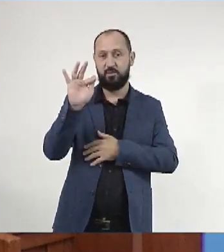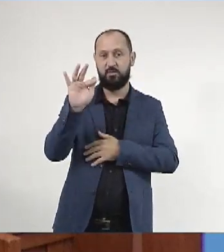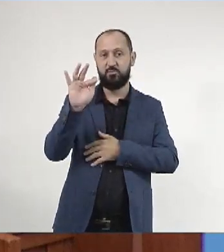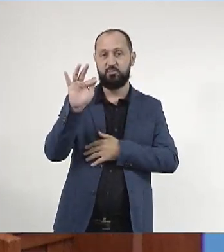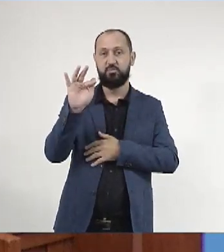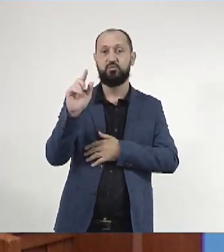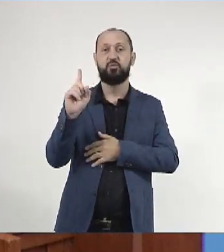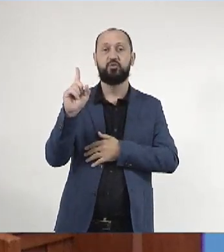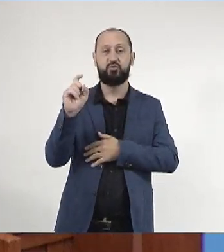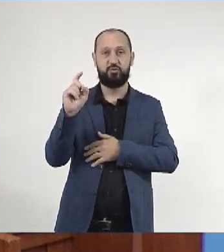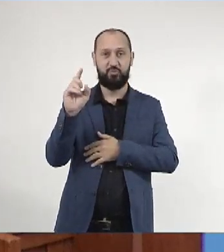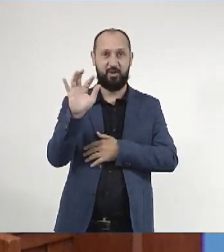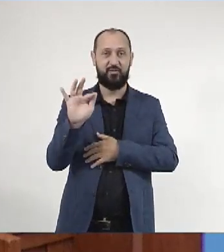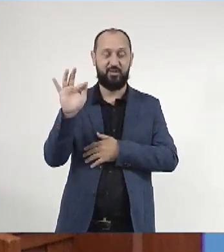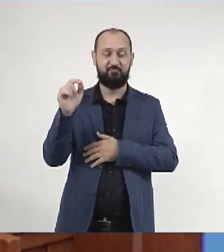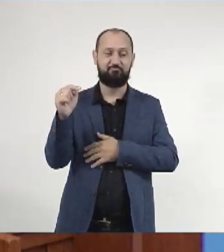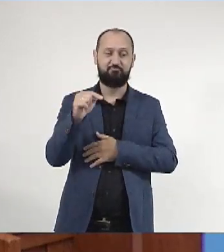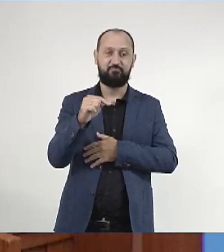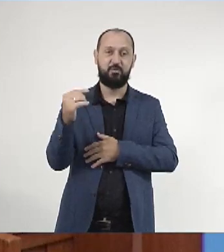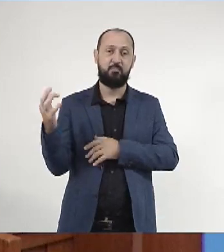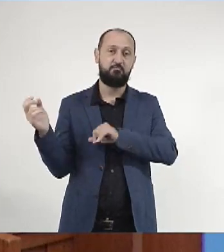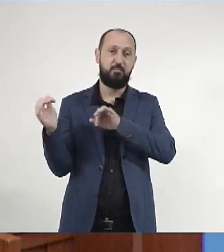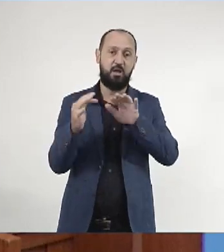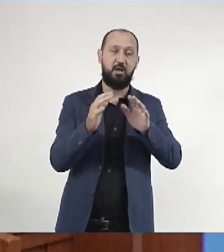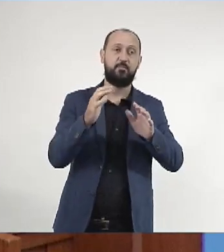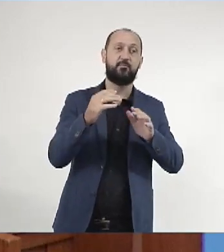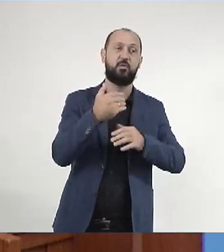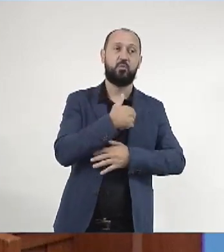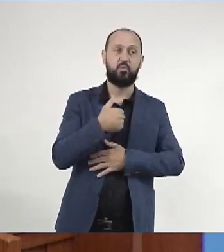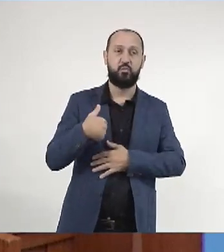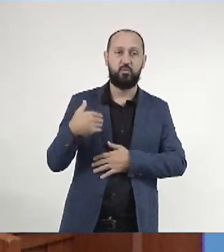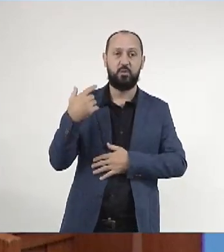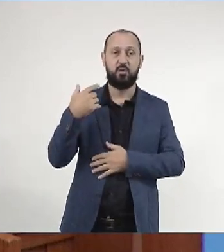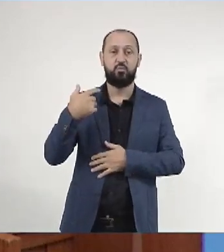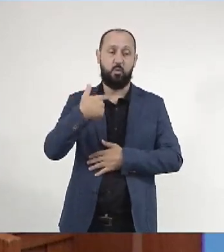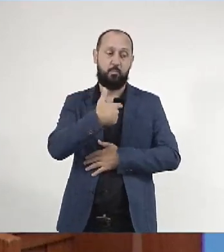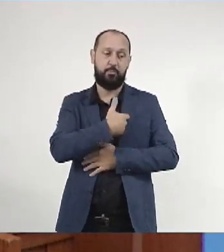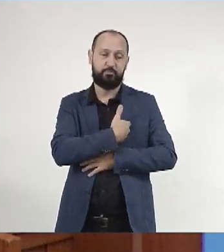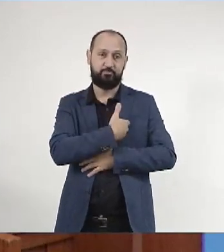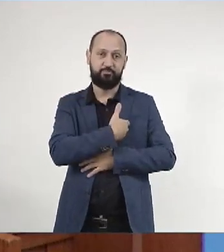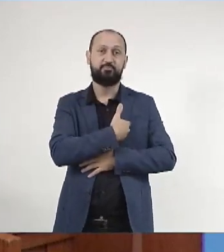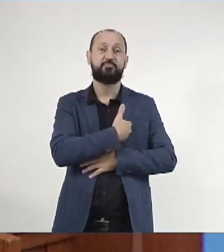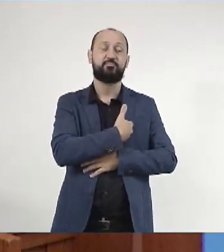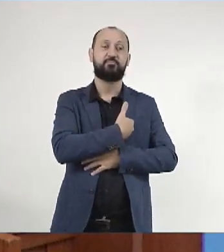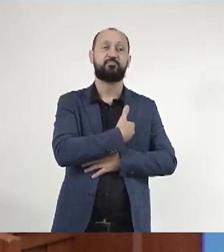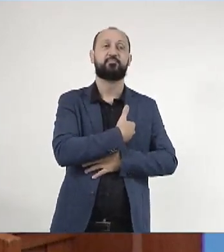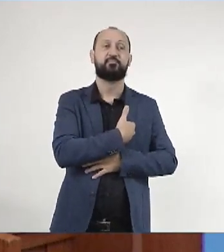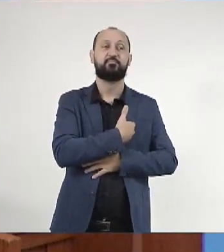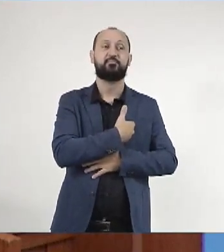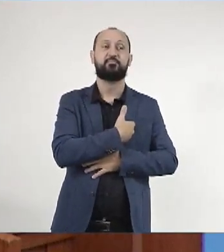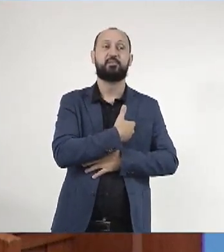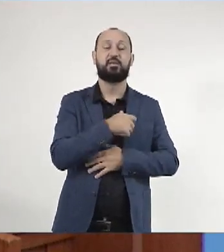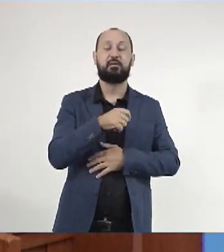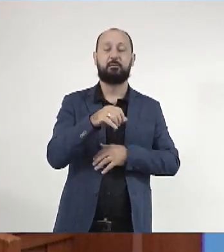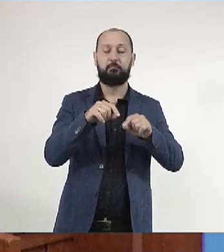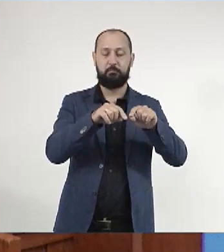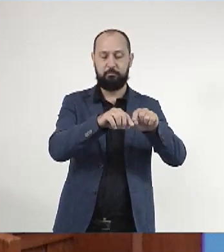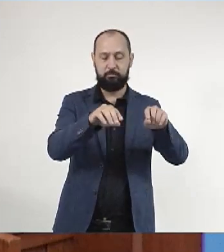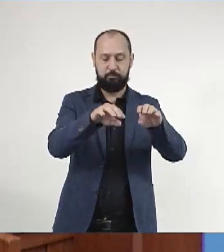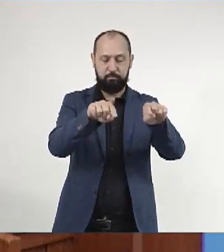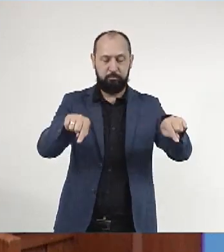de Dourados, né, que foi implementada pelo governo Getúlio Vargas, e muitas terras que